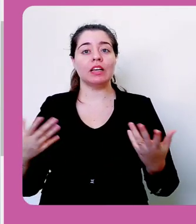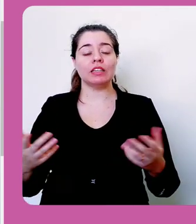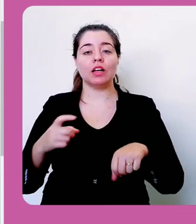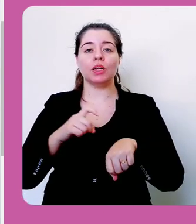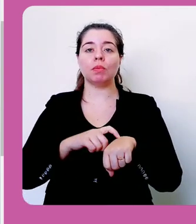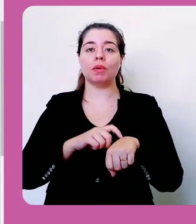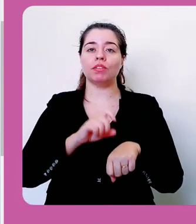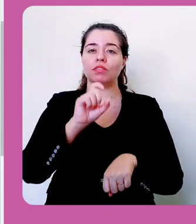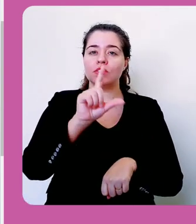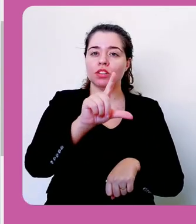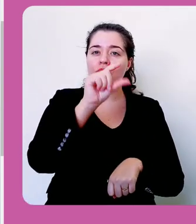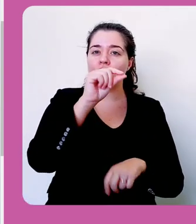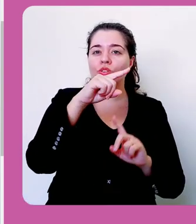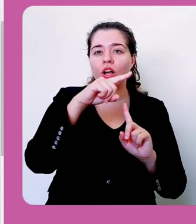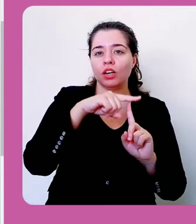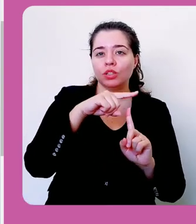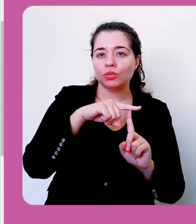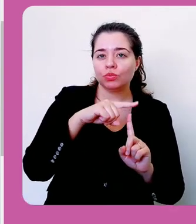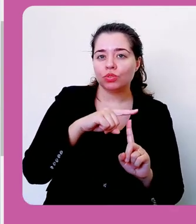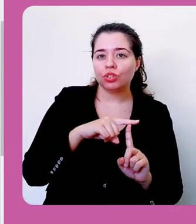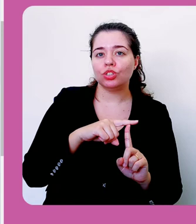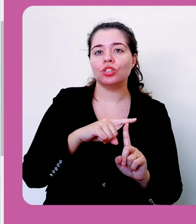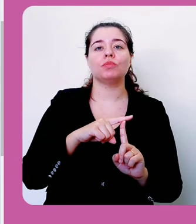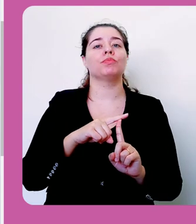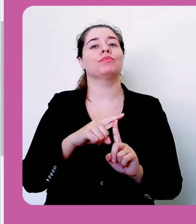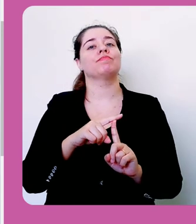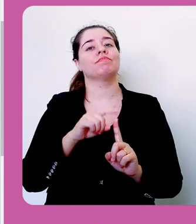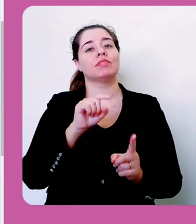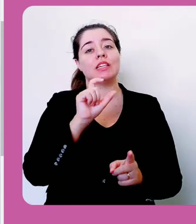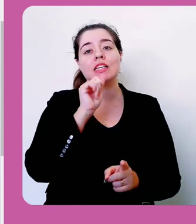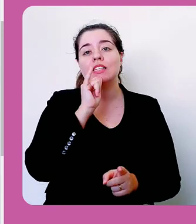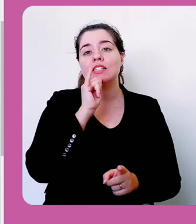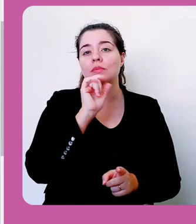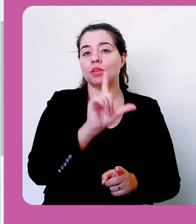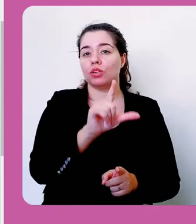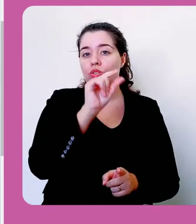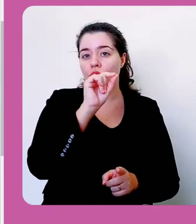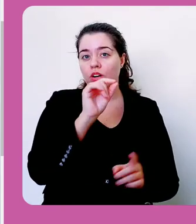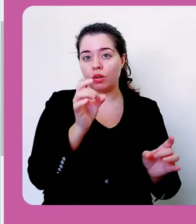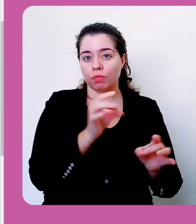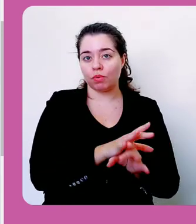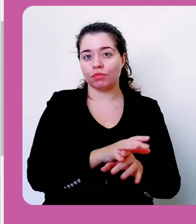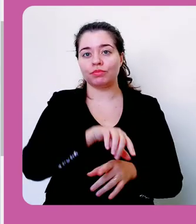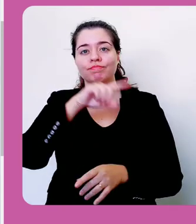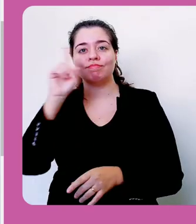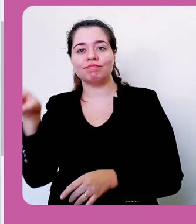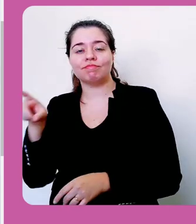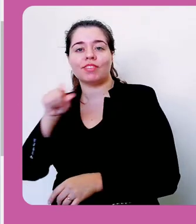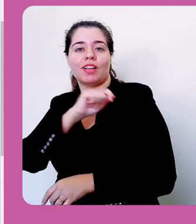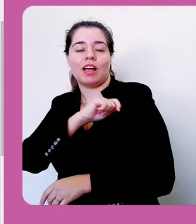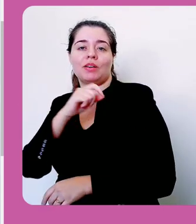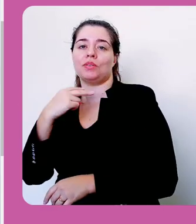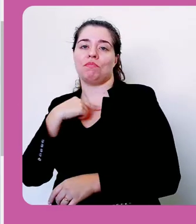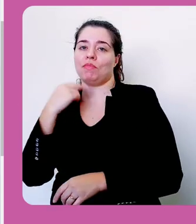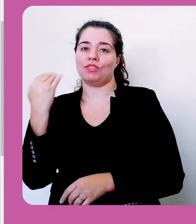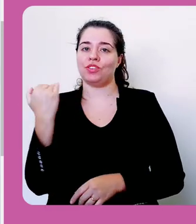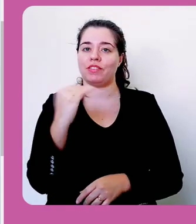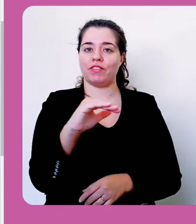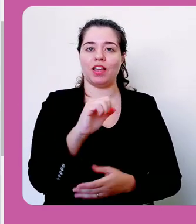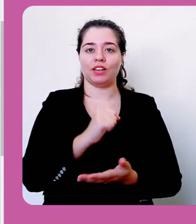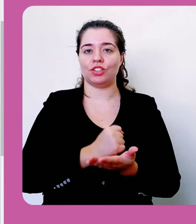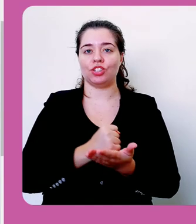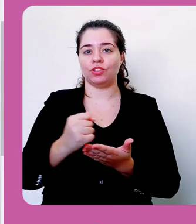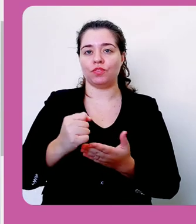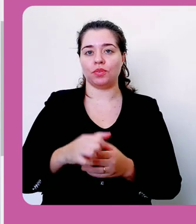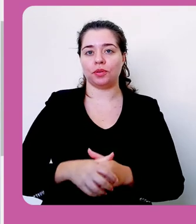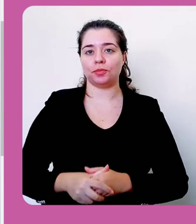tipos, né, de status, o aluno não vai poder mais enviar a sua tarefa, tá?